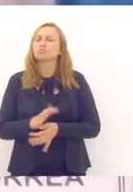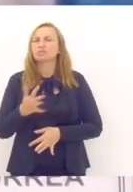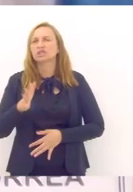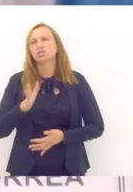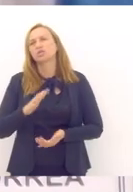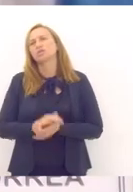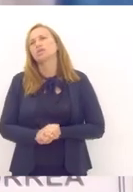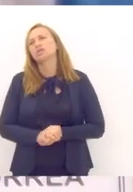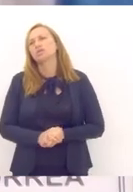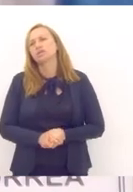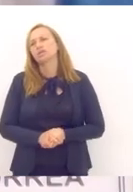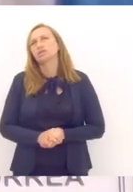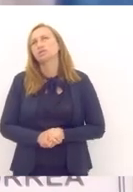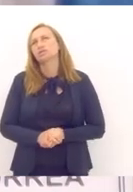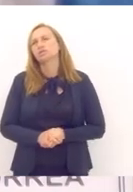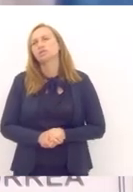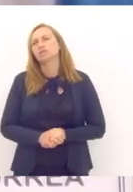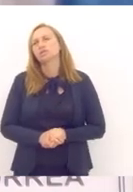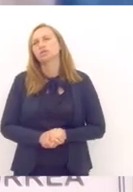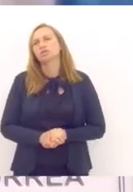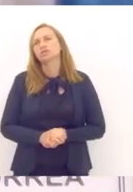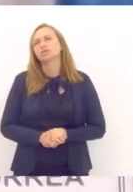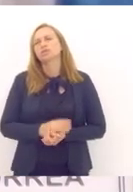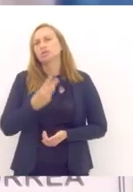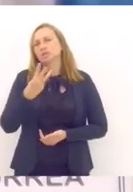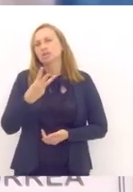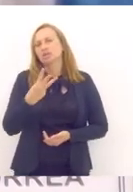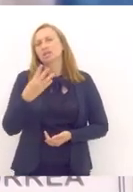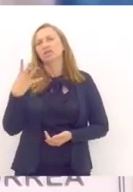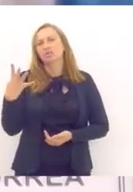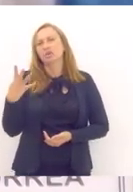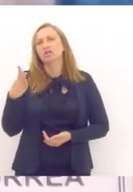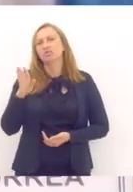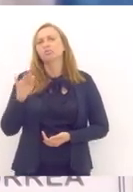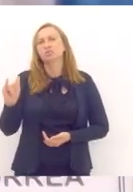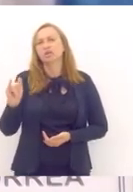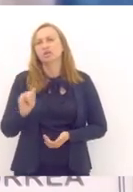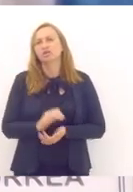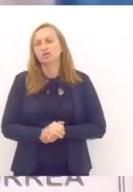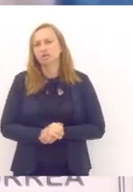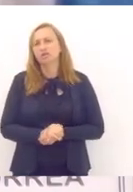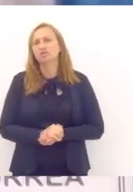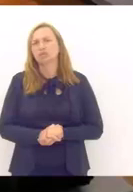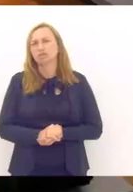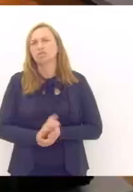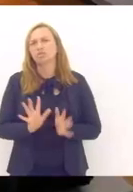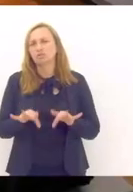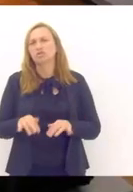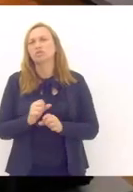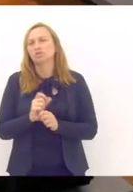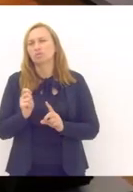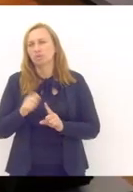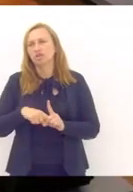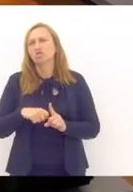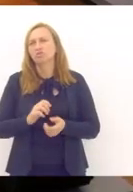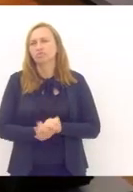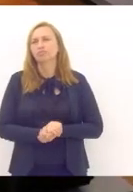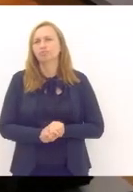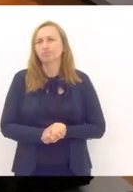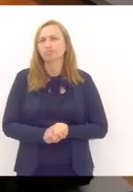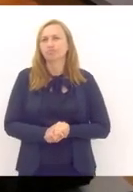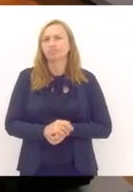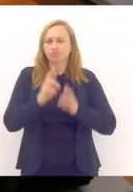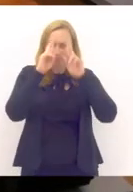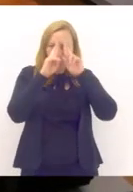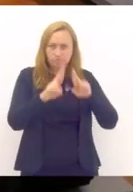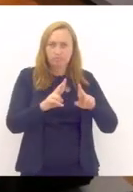com 3 bi. 4, é. 4, 3, até mais. 3, 4 bi, isso. Rodando para rodar o Estado. Isso, final de mês, isso, tá. Para respeitar aí o